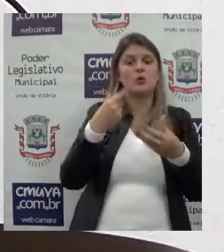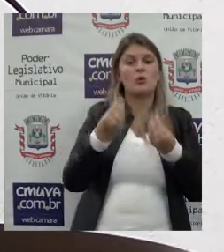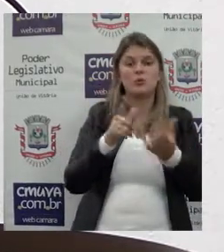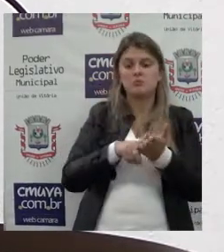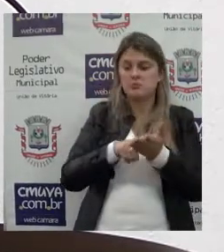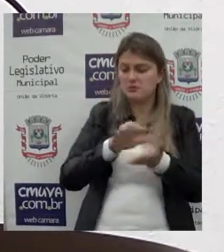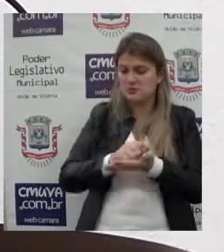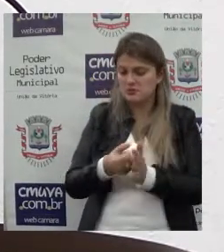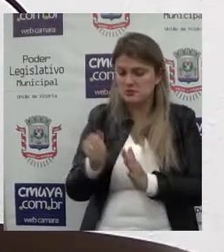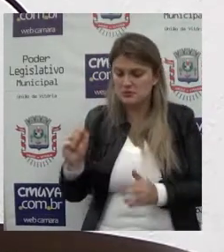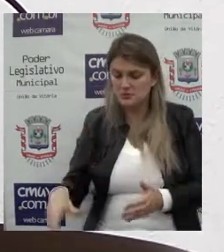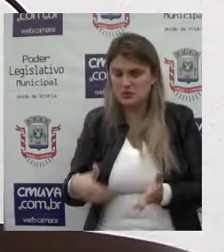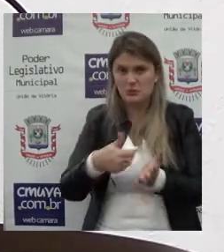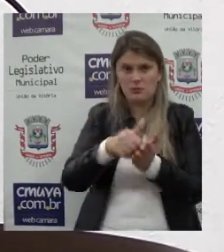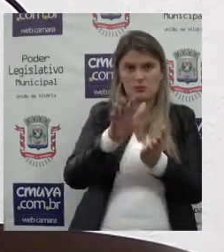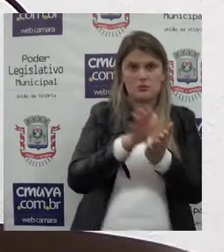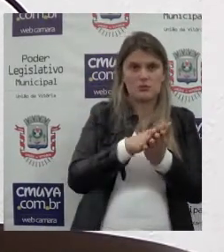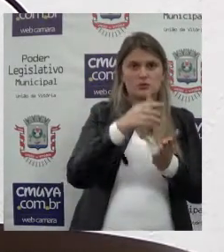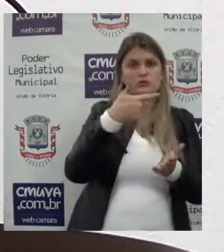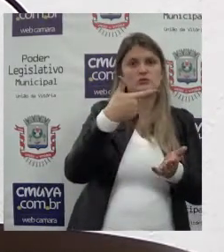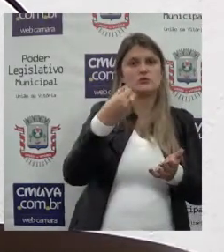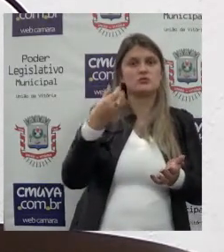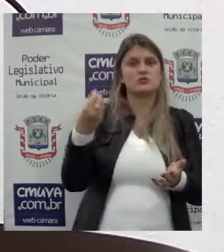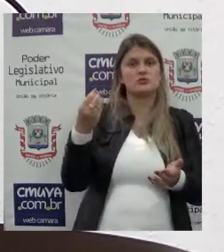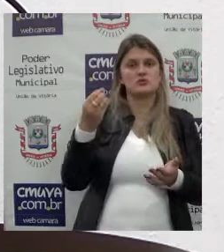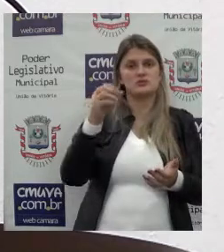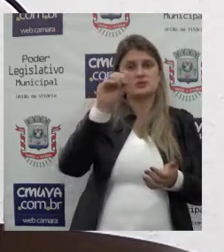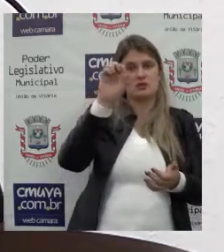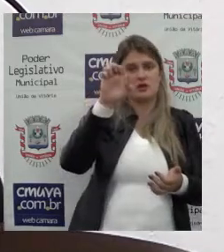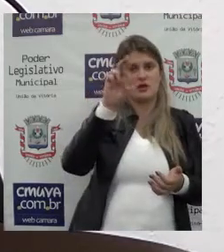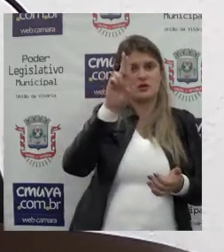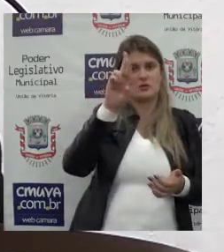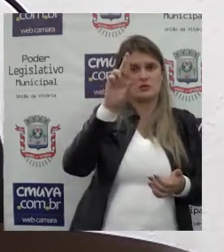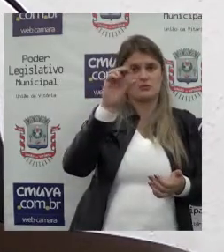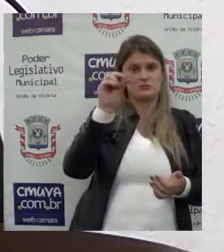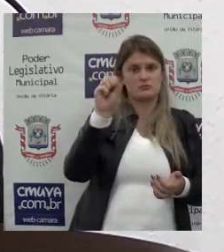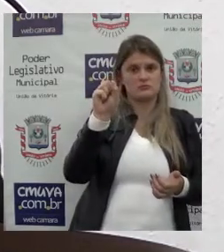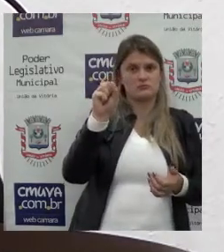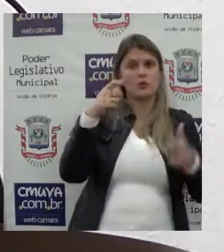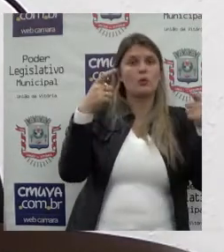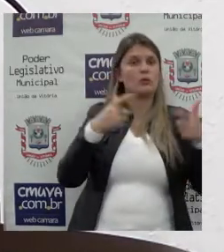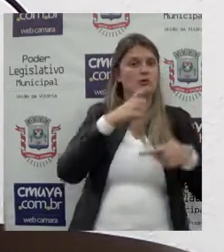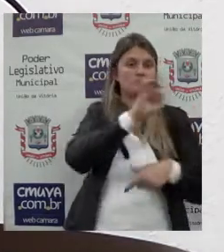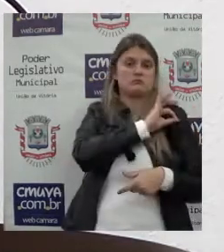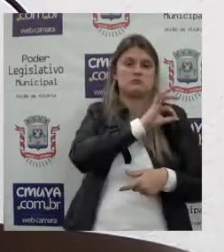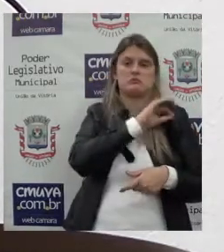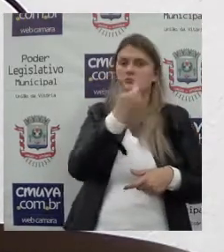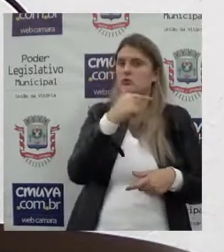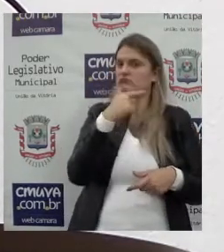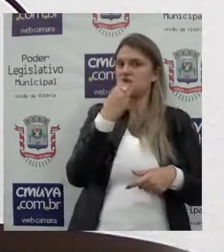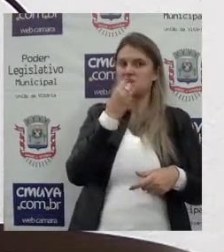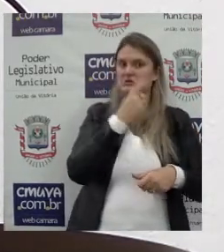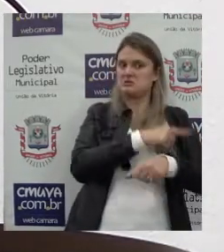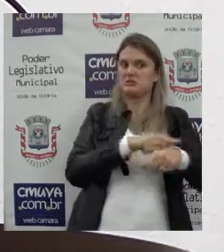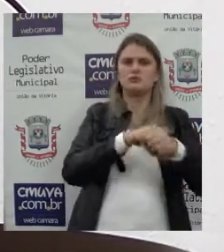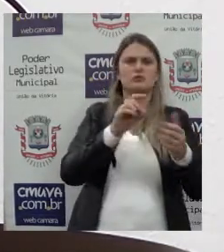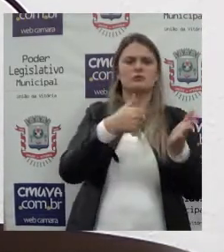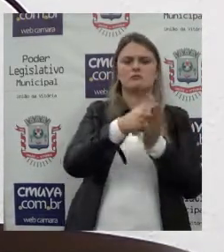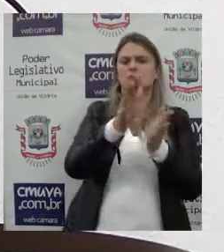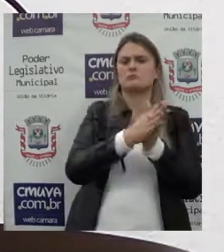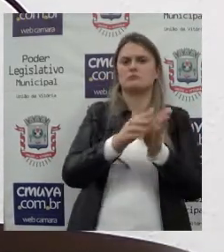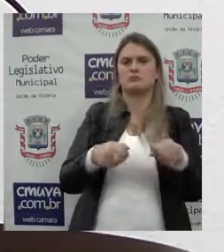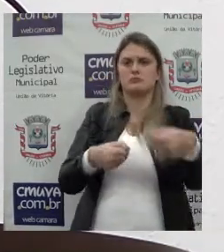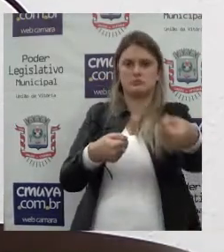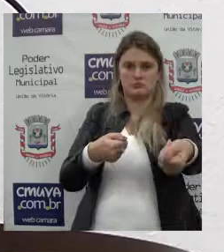Onde você não pode pagar, jogar um papel no chão e é multado com 200 euros aproximadamente? Onde o policial não é tão